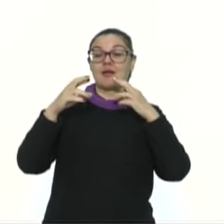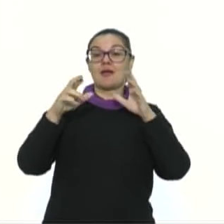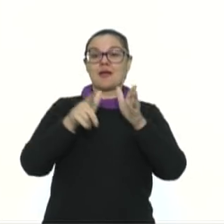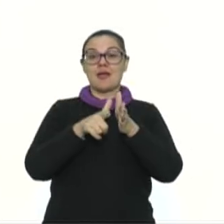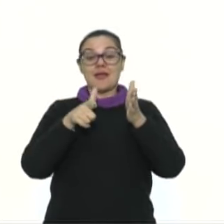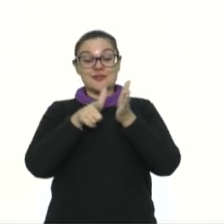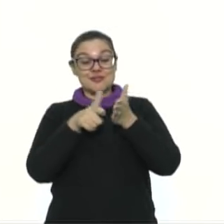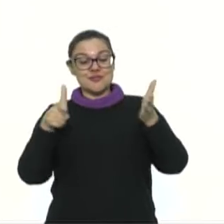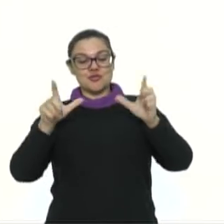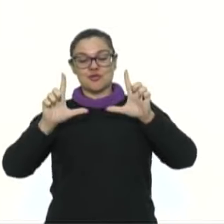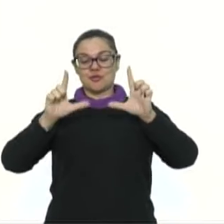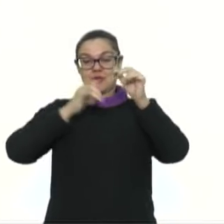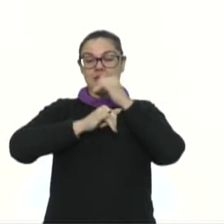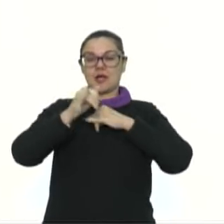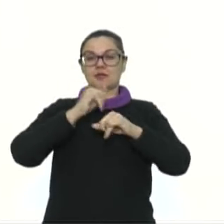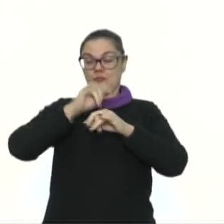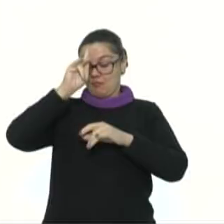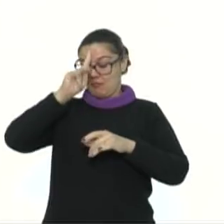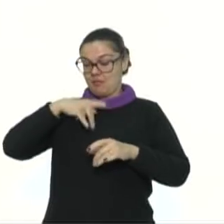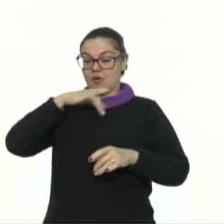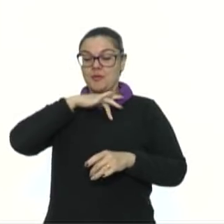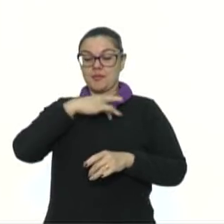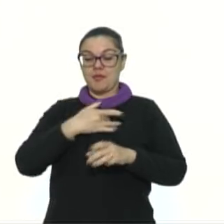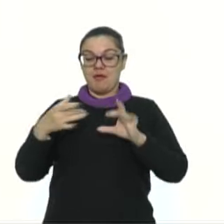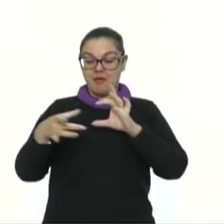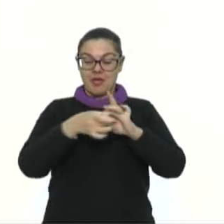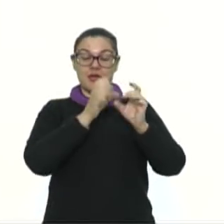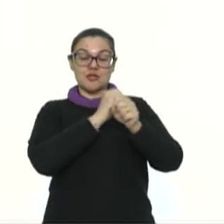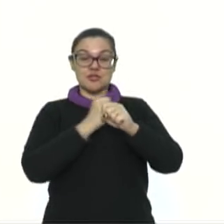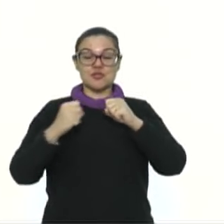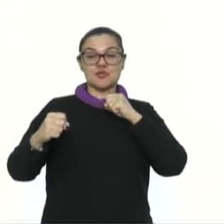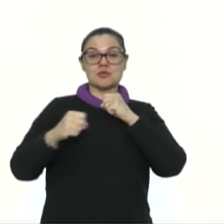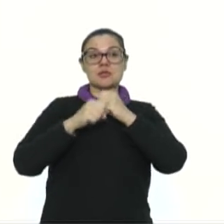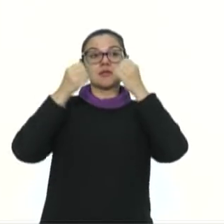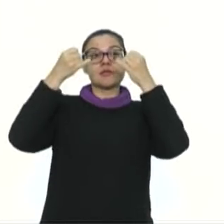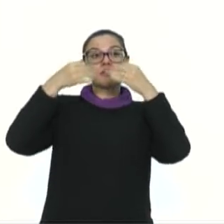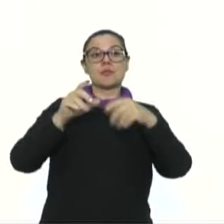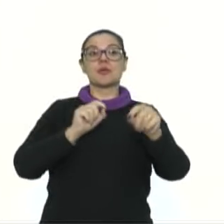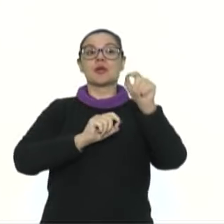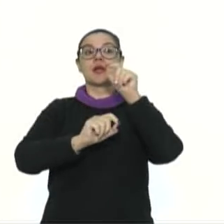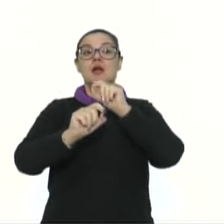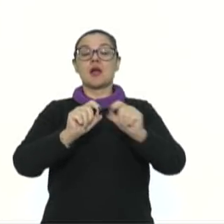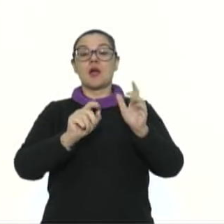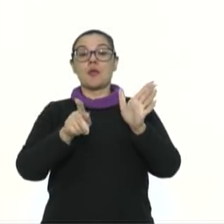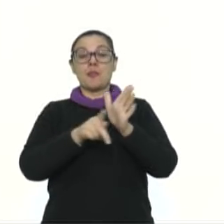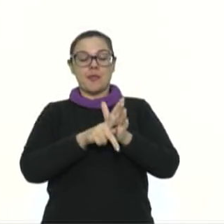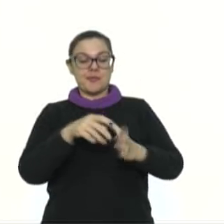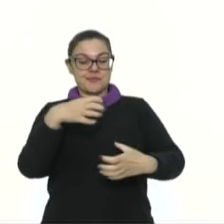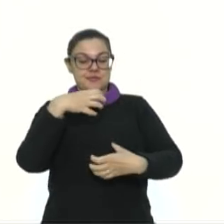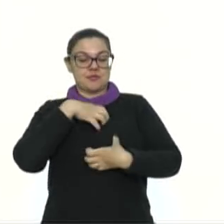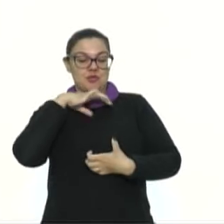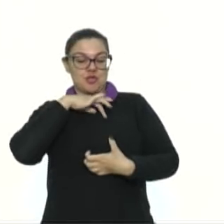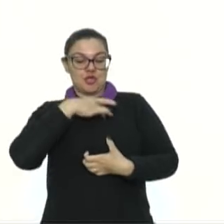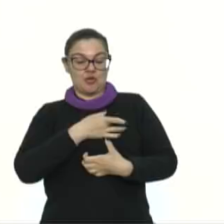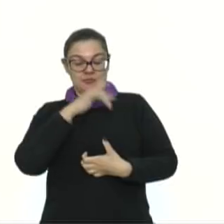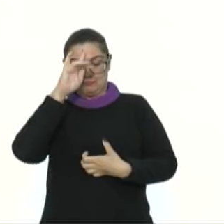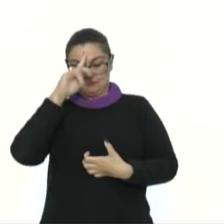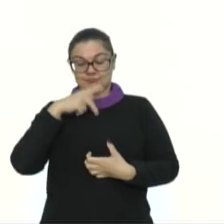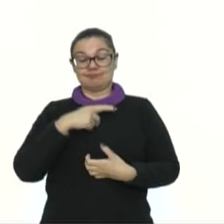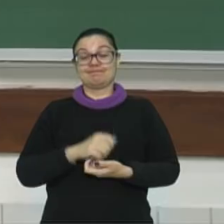a vitimização pode ser socialmente definida como o hábito de condicionar sentimentos de dó e